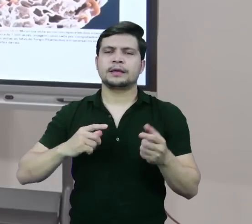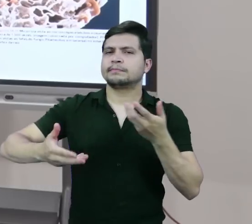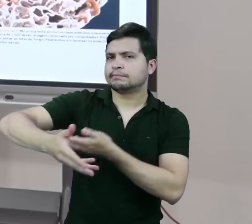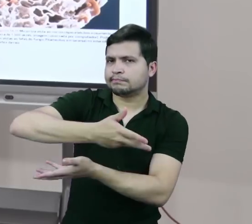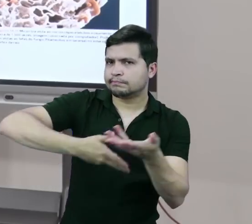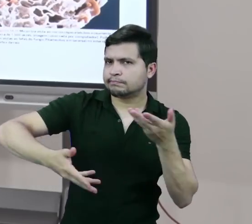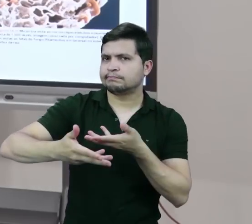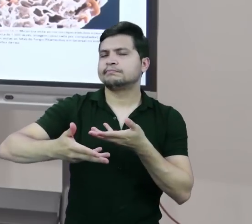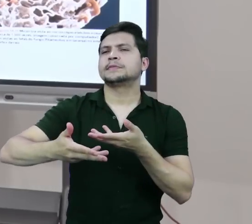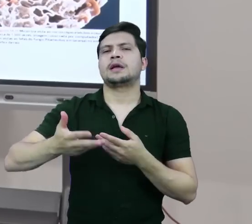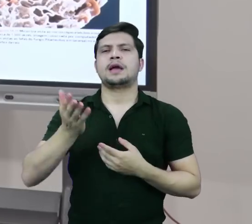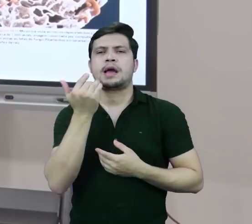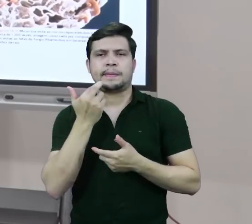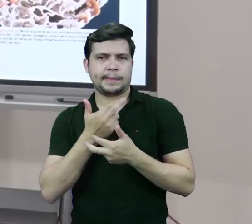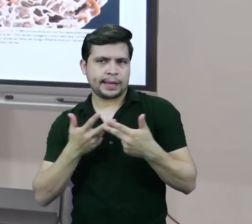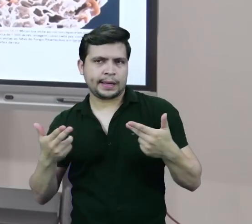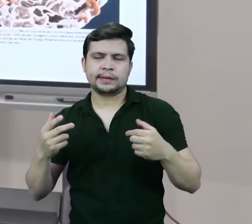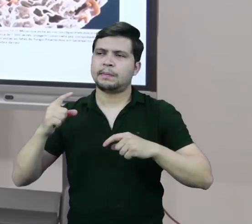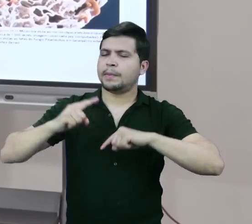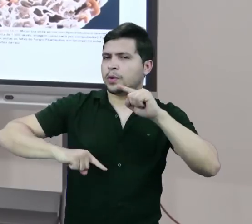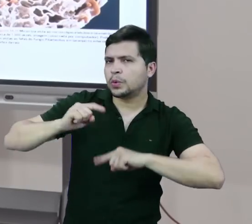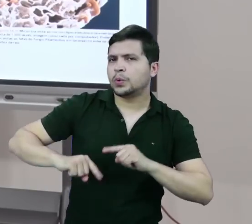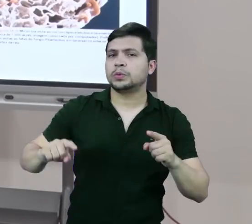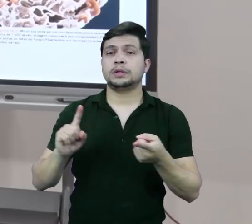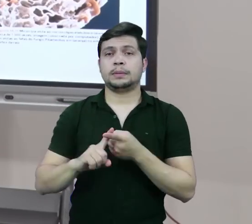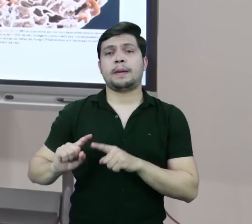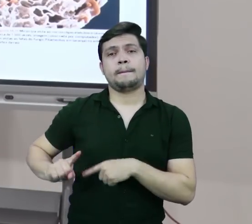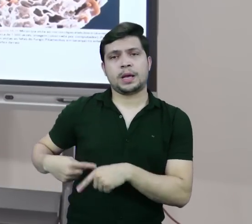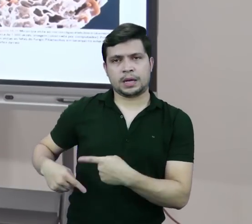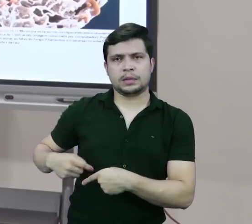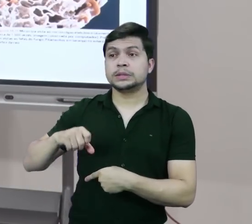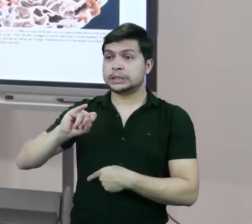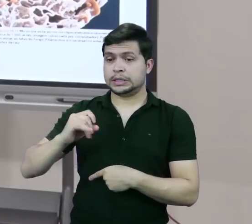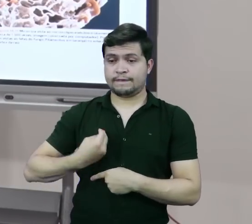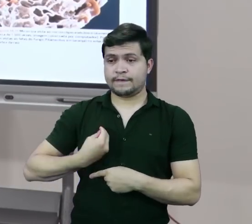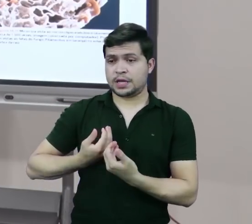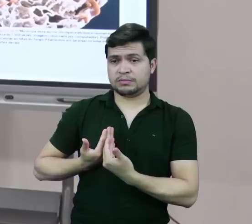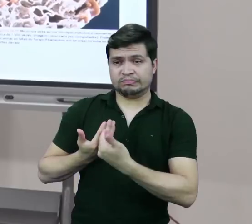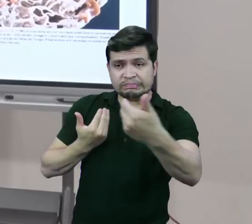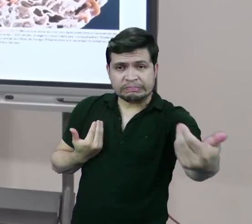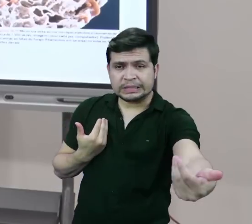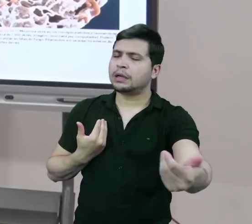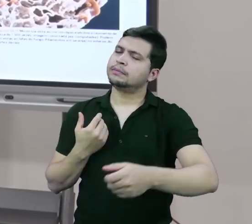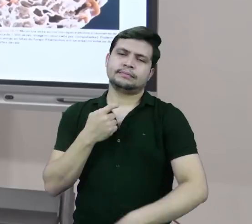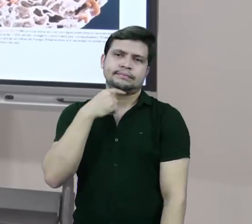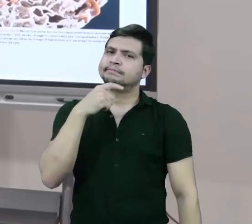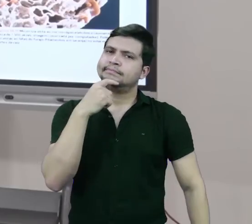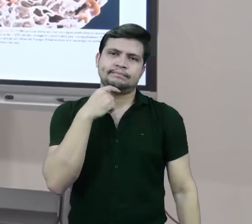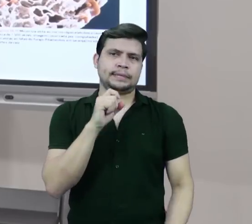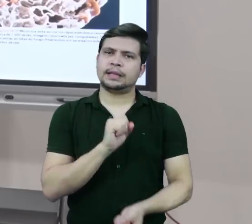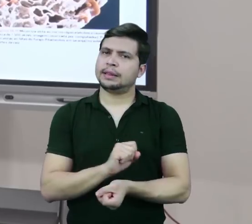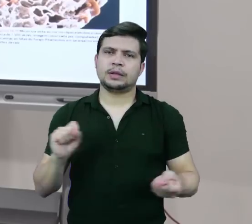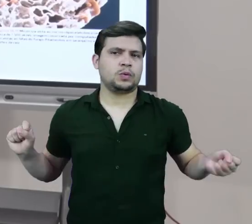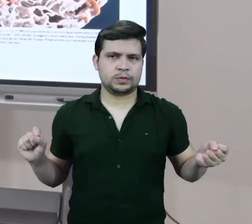envolvendo trocas de alimentos, de produtos, do metabolismo. A vida em separado se torna impossível, né? Eles